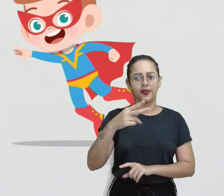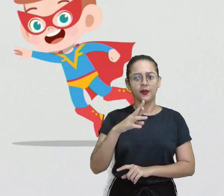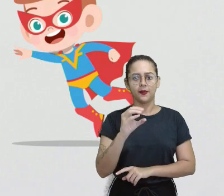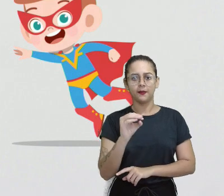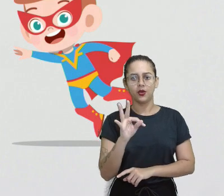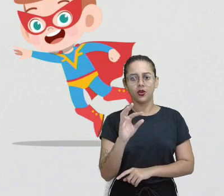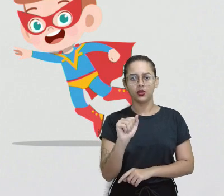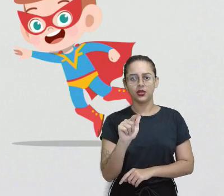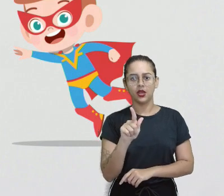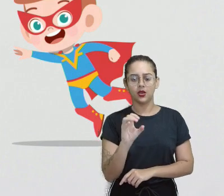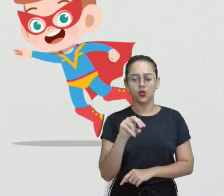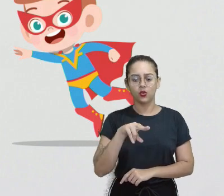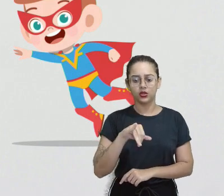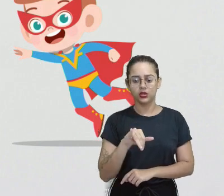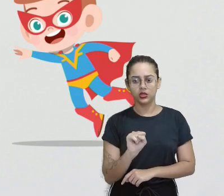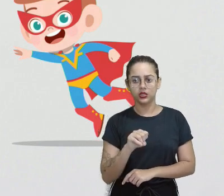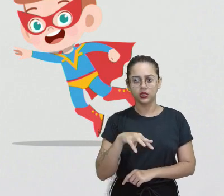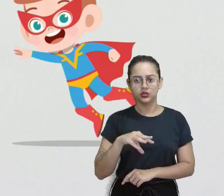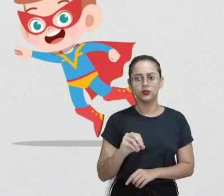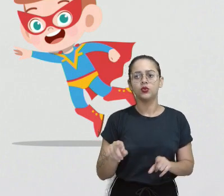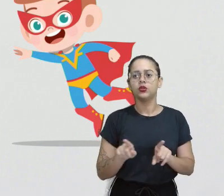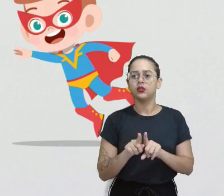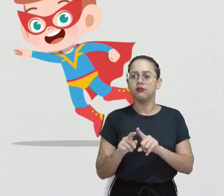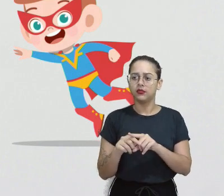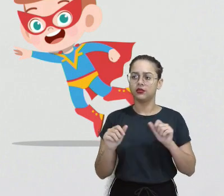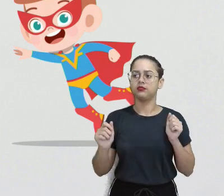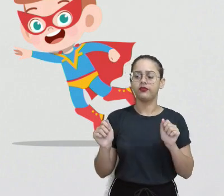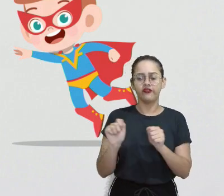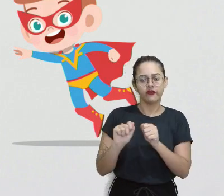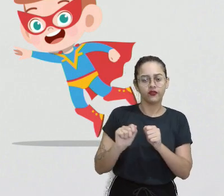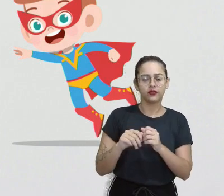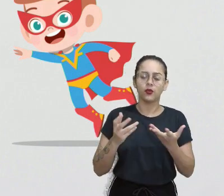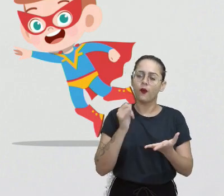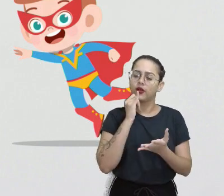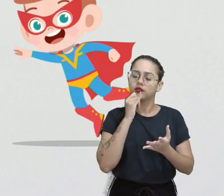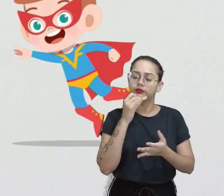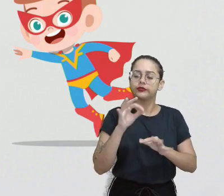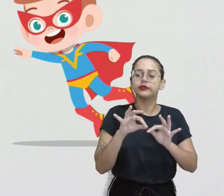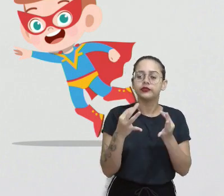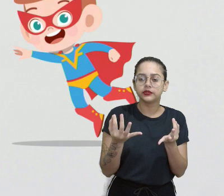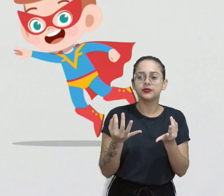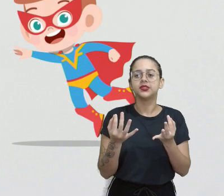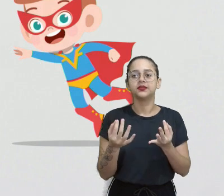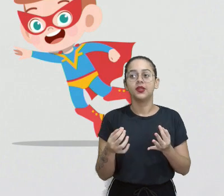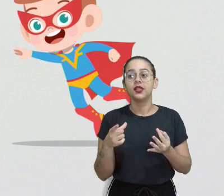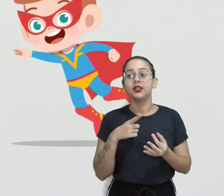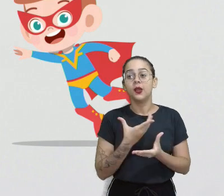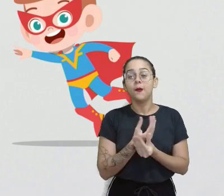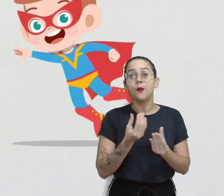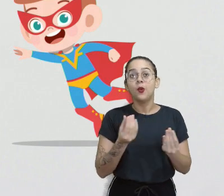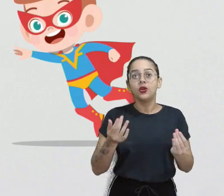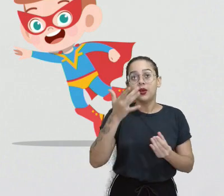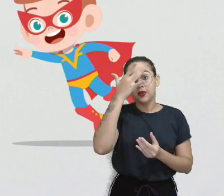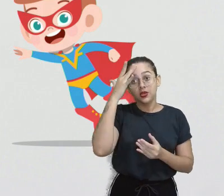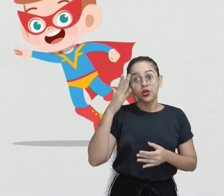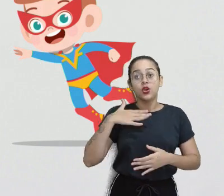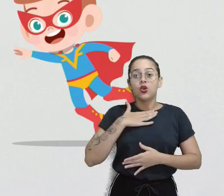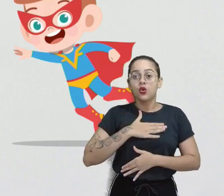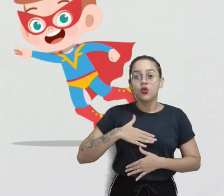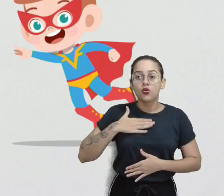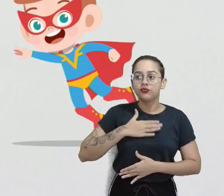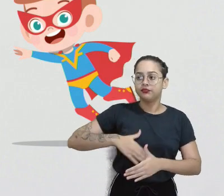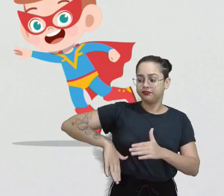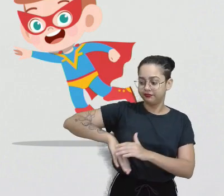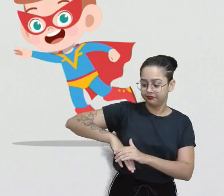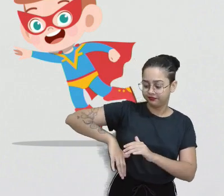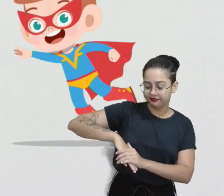Armando? Vamos embora. Bora lá. Então, veja, por exemplo, vou dar um exemplo clássico, né? A gente Tem muita gente que gosta de jogar futebol, né?